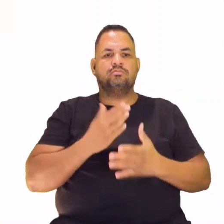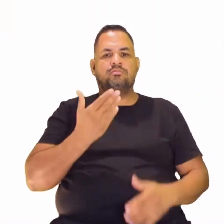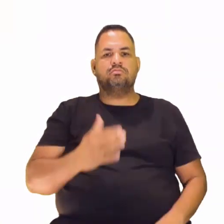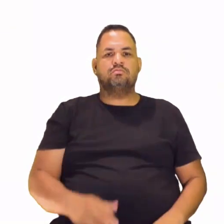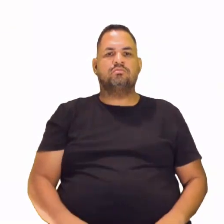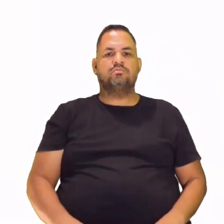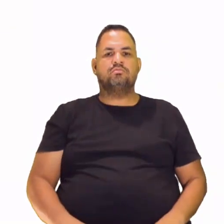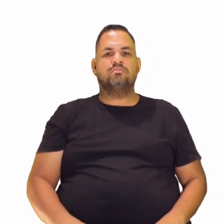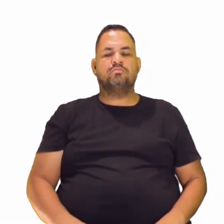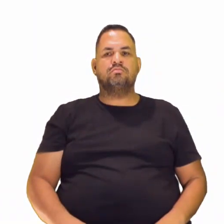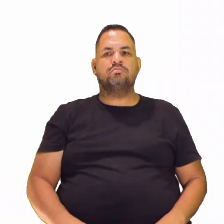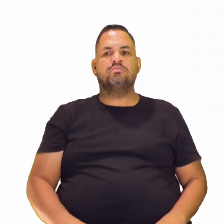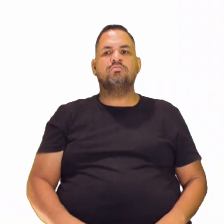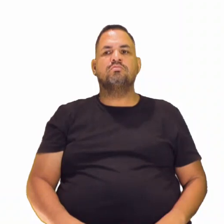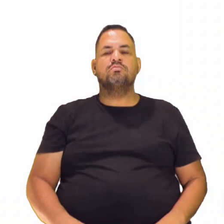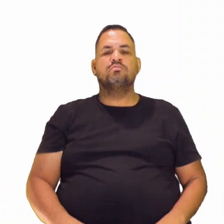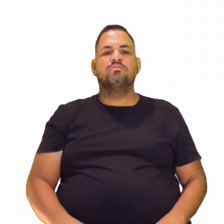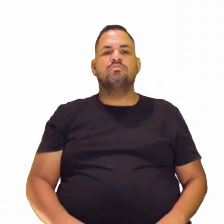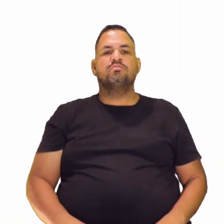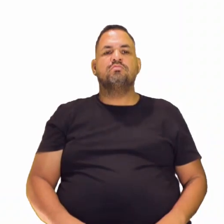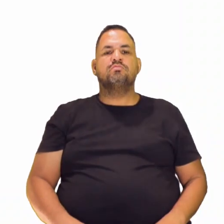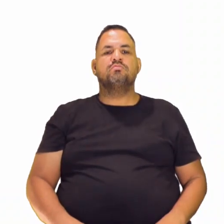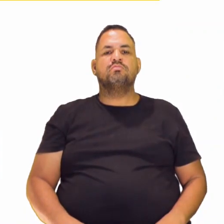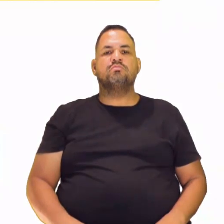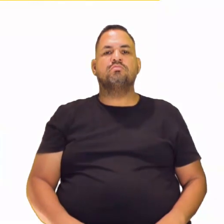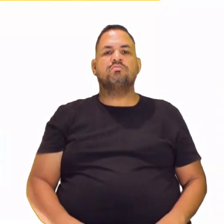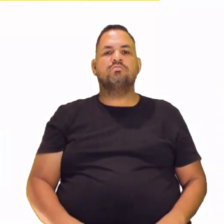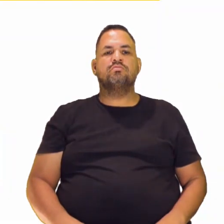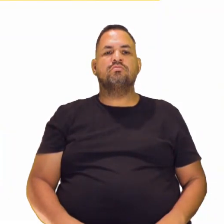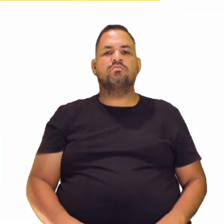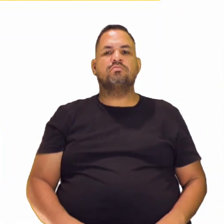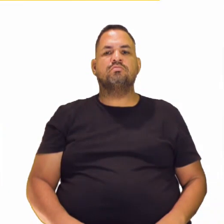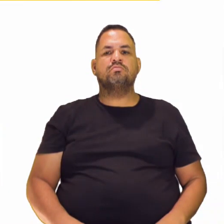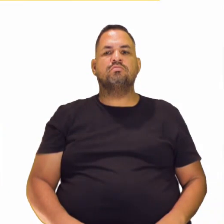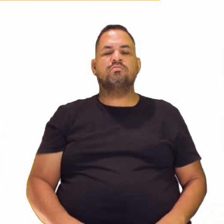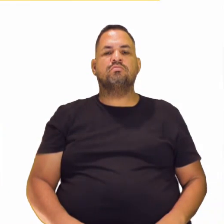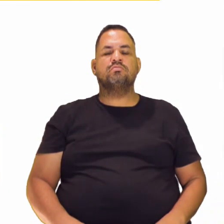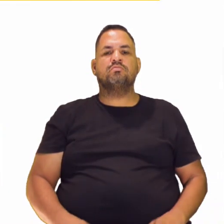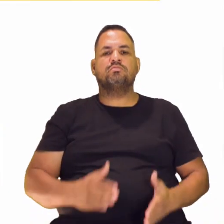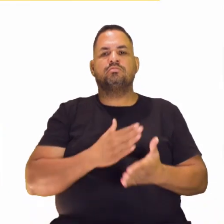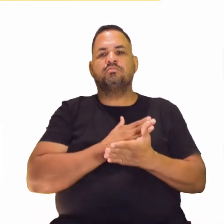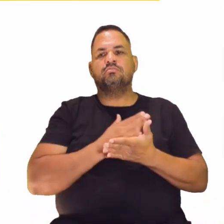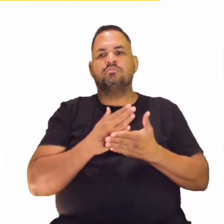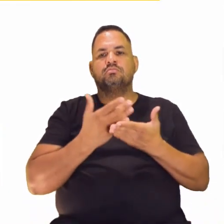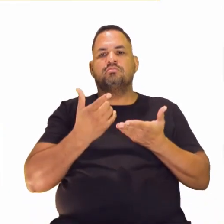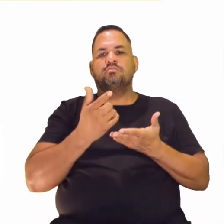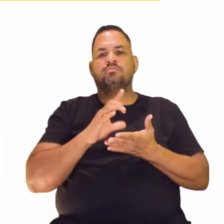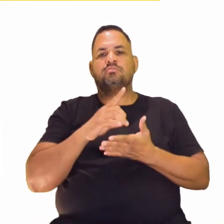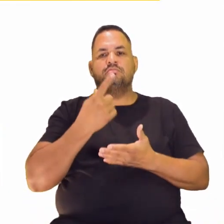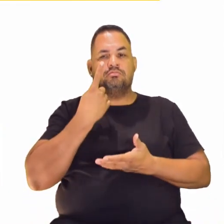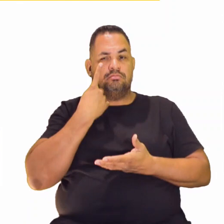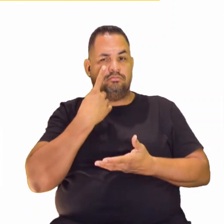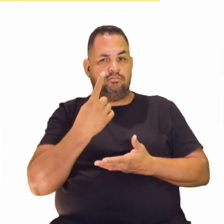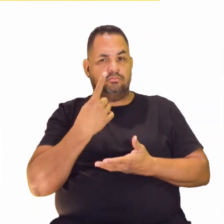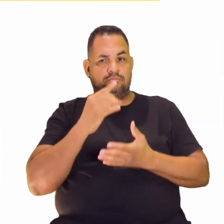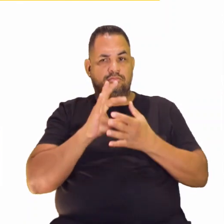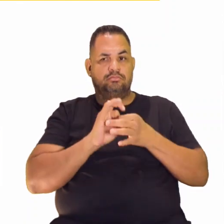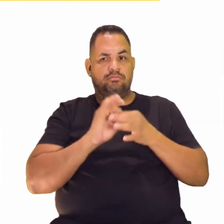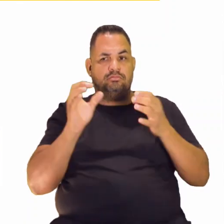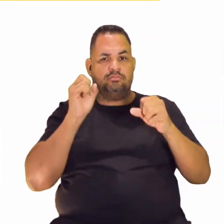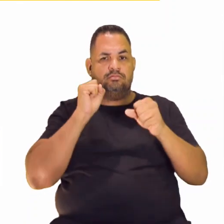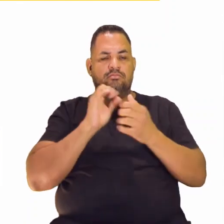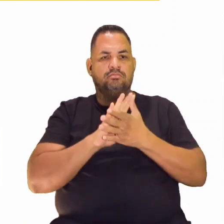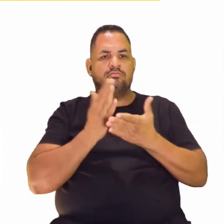Prazeres. Então, a nossa enquete, né? Temos aqui o seguinte, inicialmente, identificamos os livres